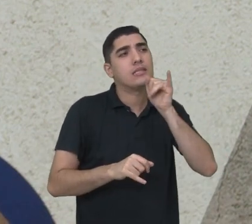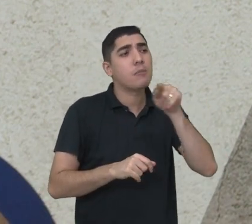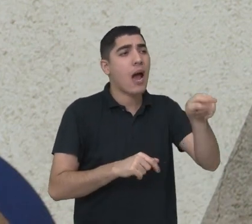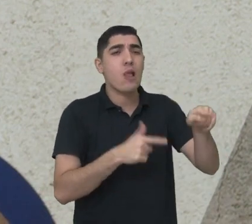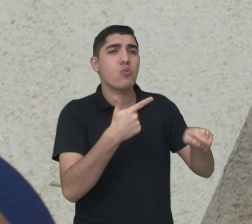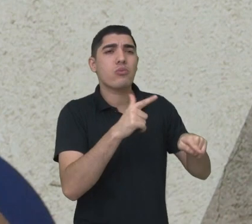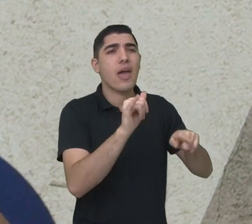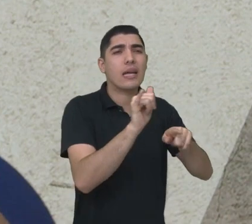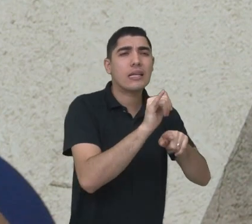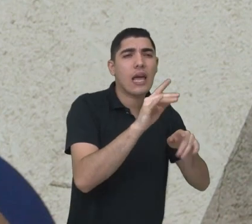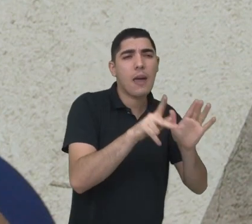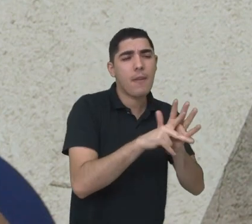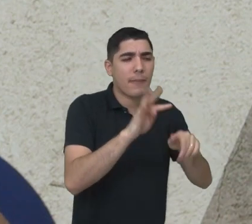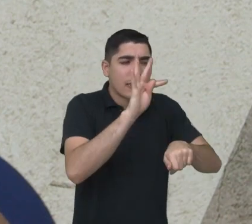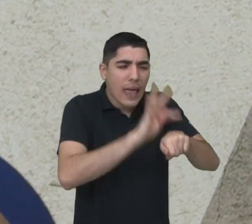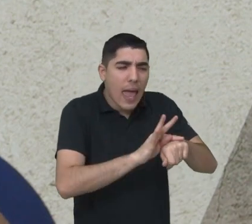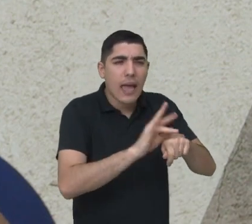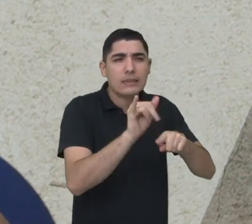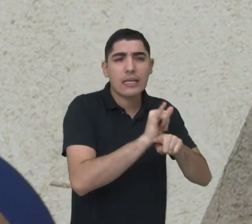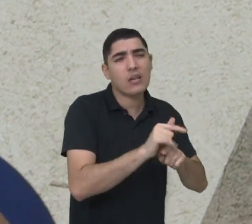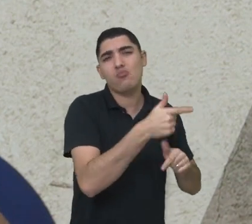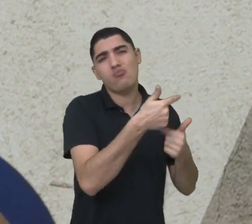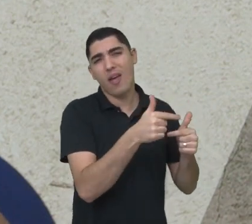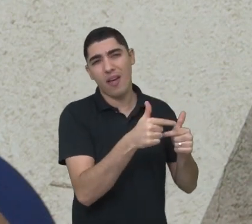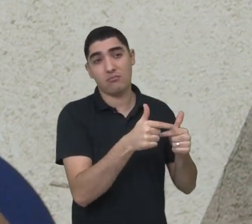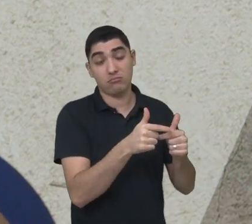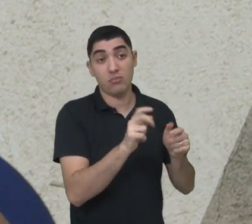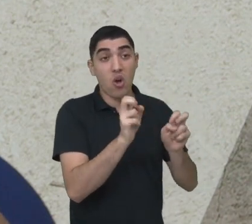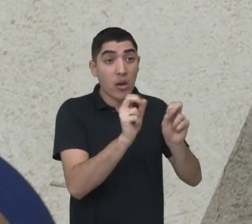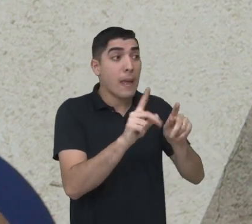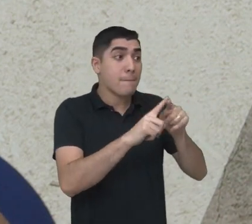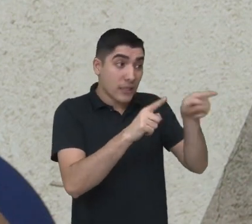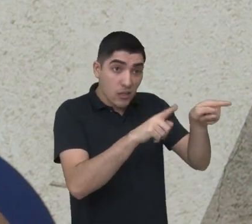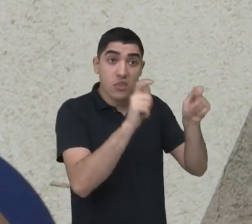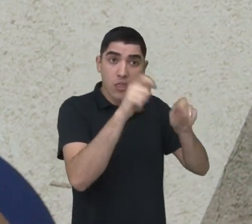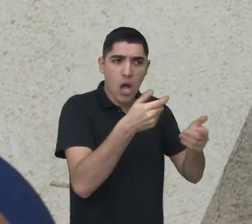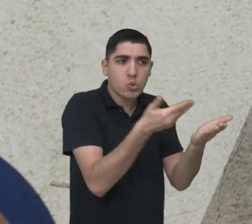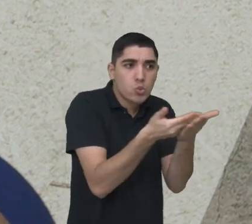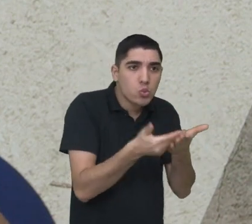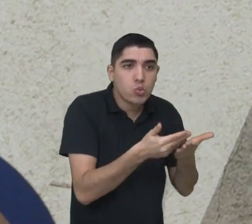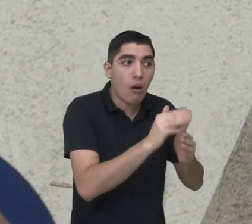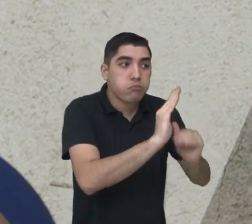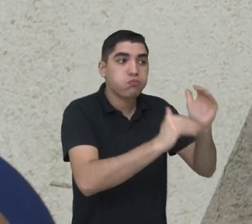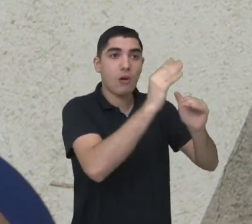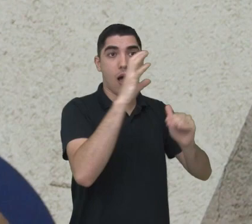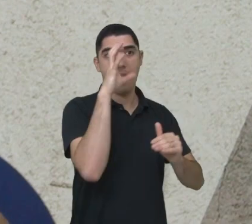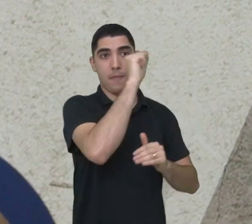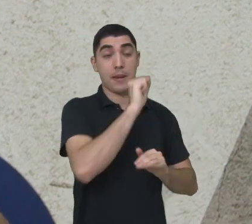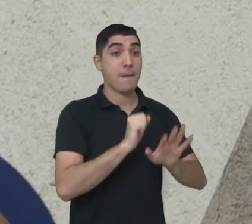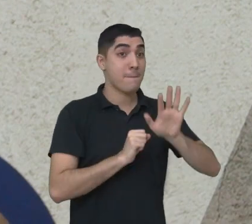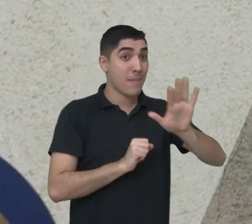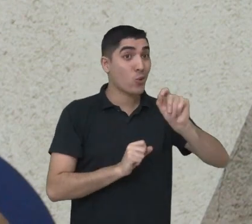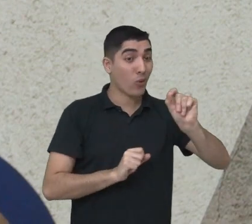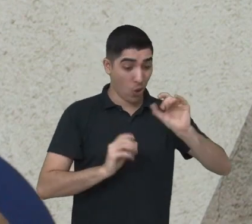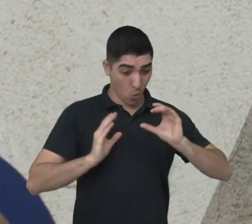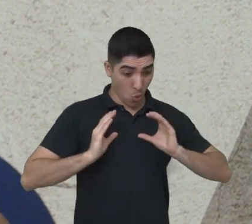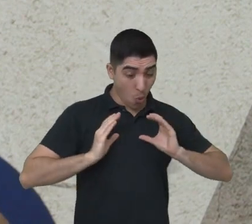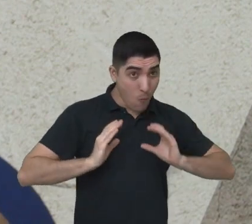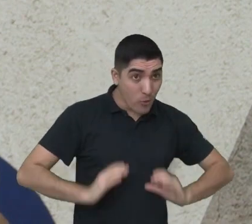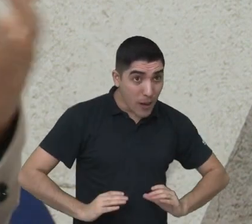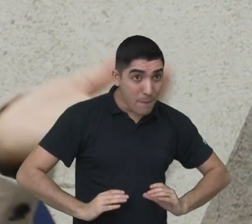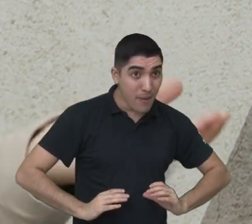ela é adquirida. Você desenvolve, você estuda, você desenvolve. Mas quando você fala do comportamento, né, do